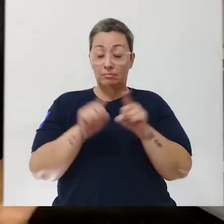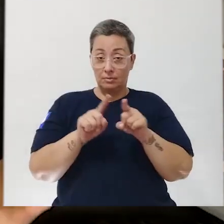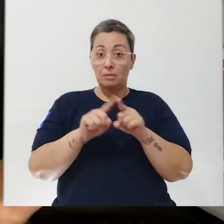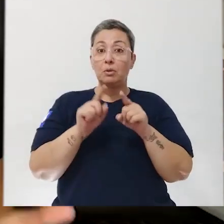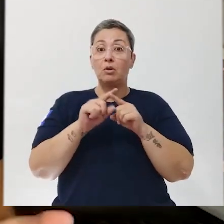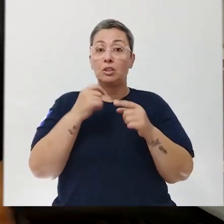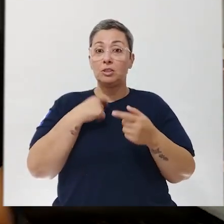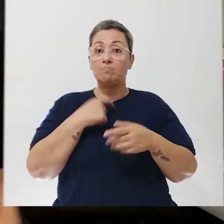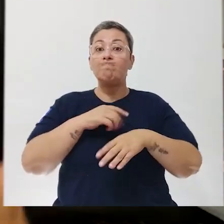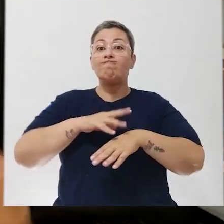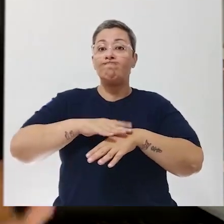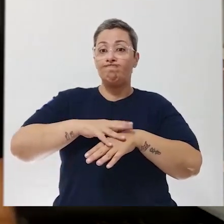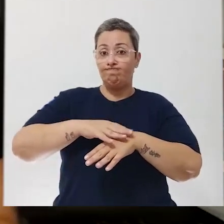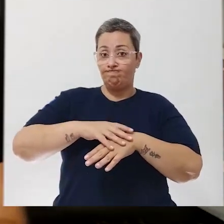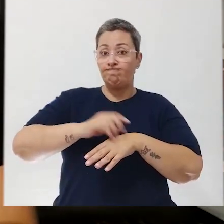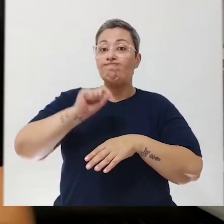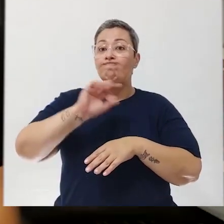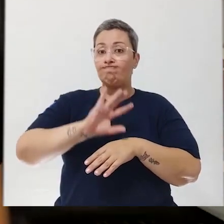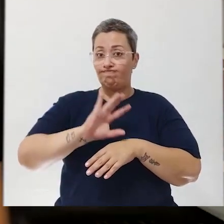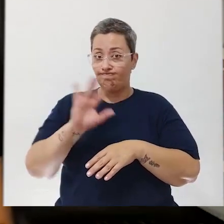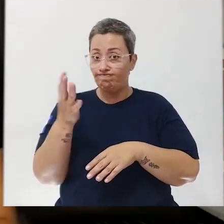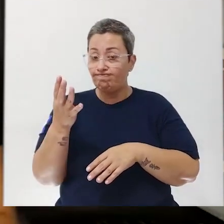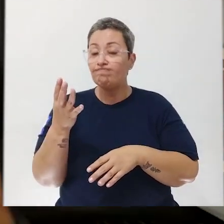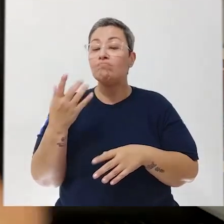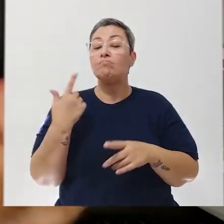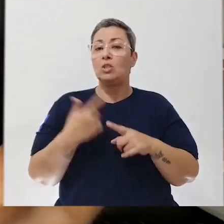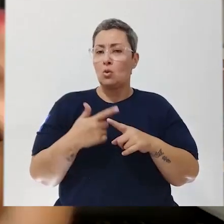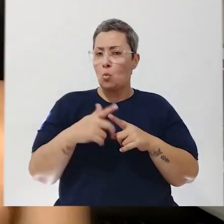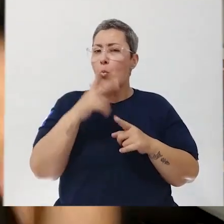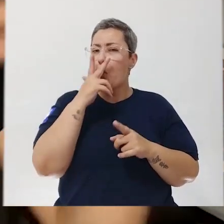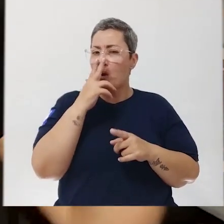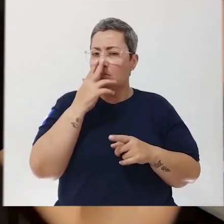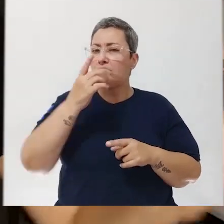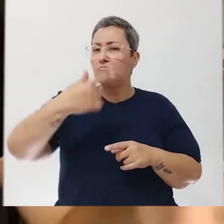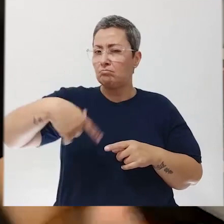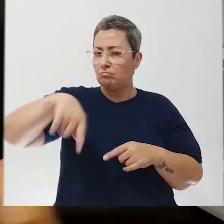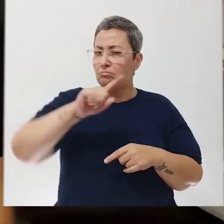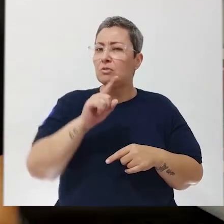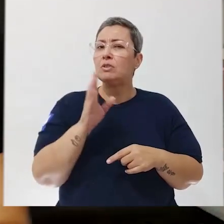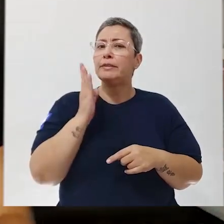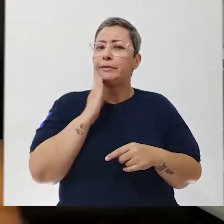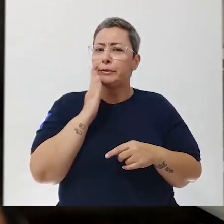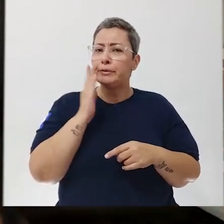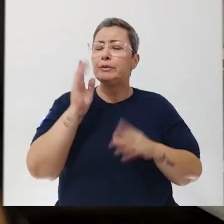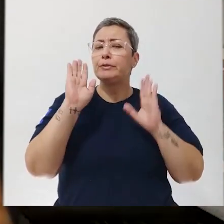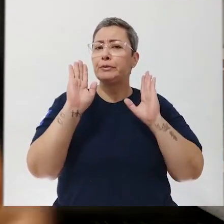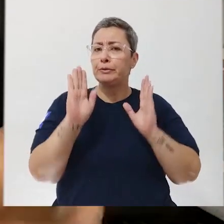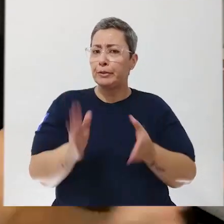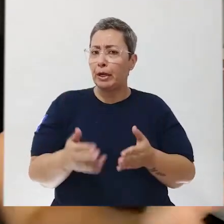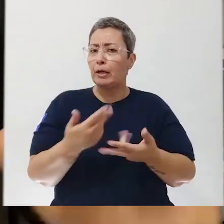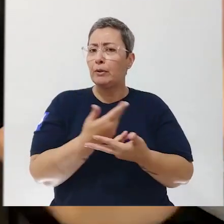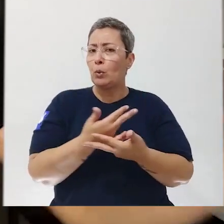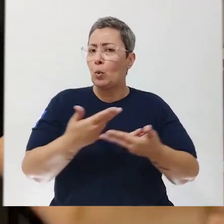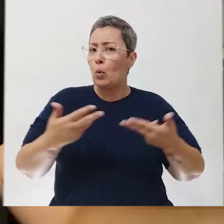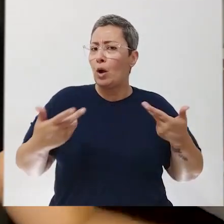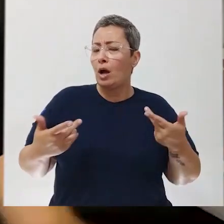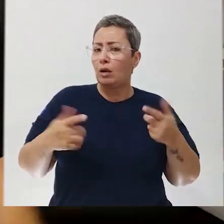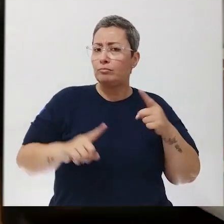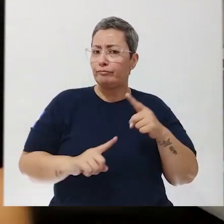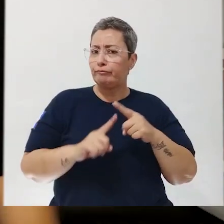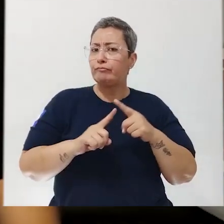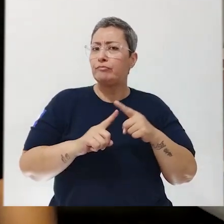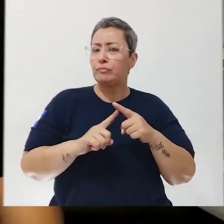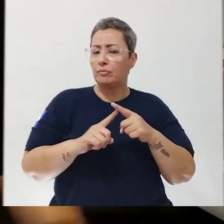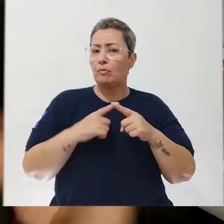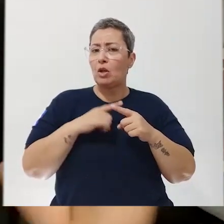vírus podem provocar várias doenças. Acredito que muitos de vocês já devem ter tido ou tiveram alguém